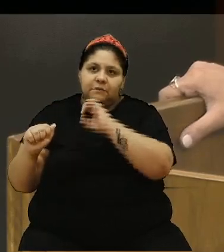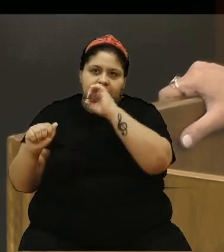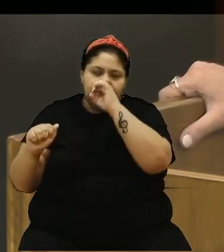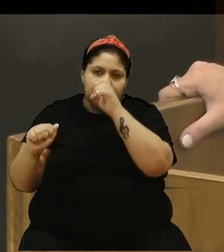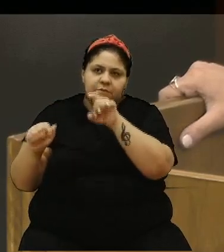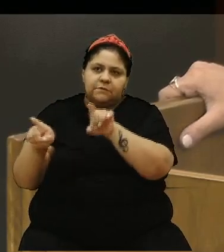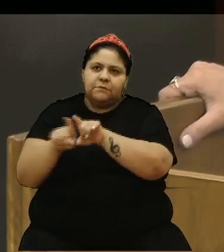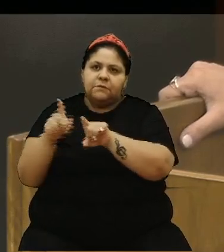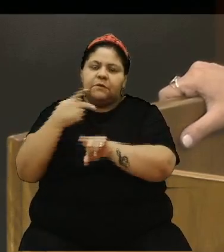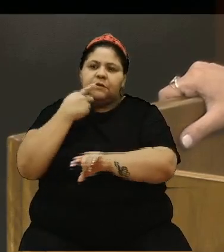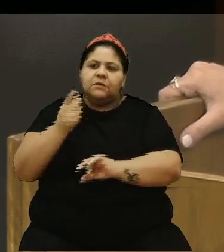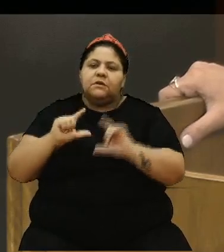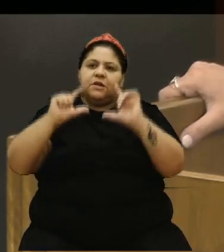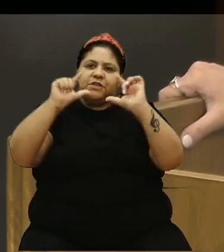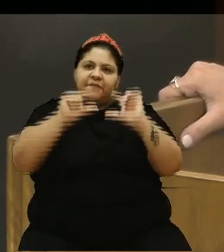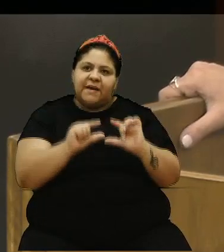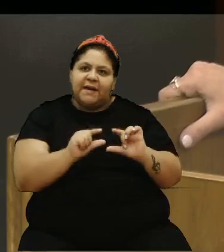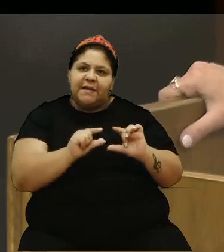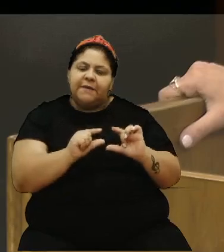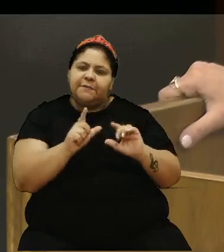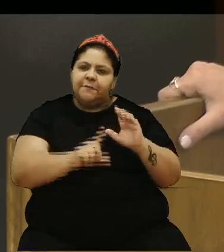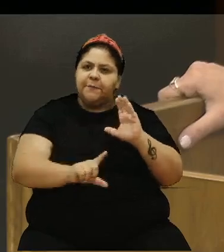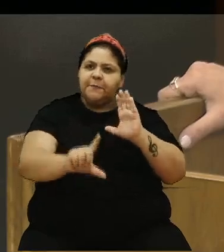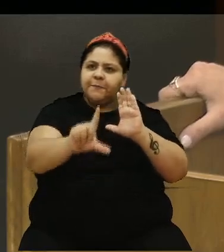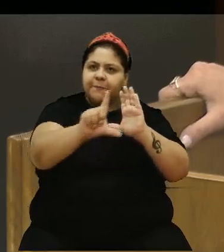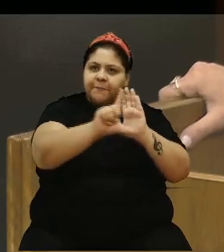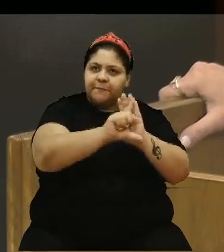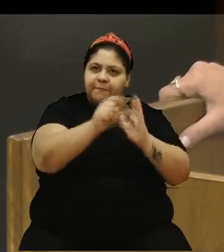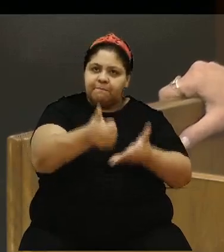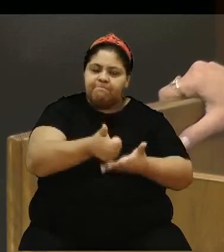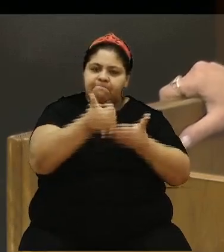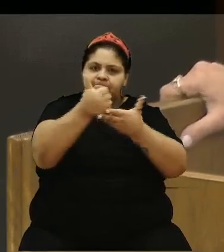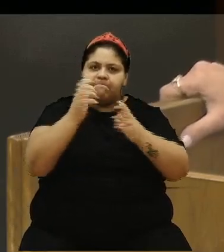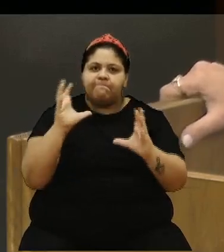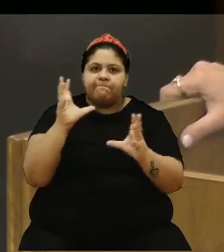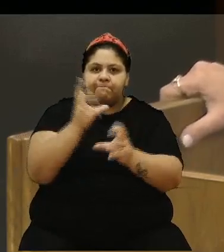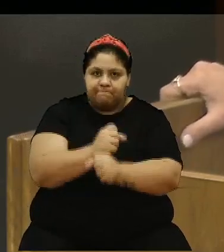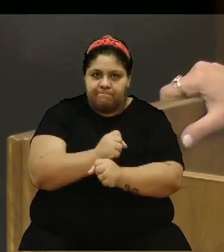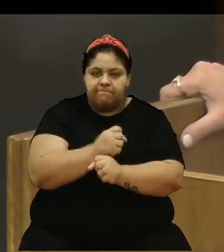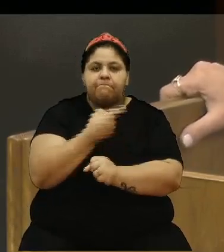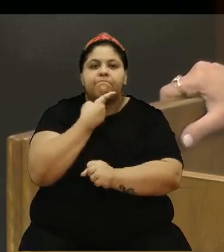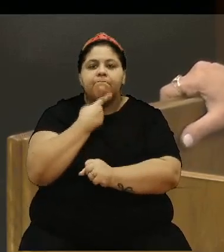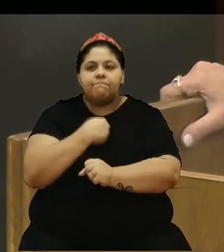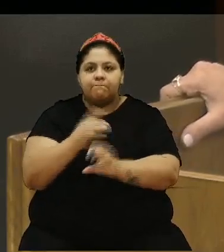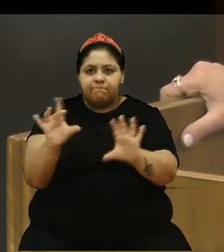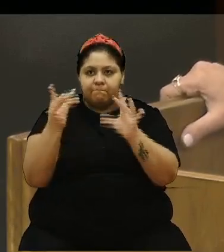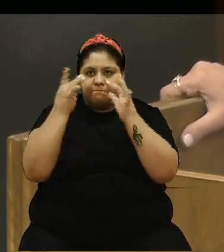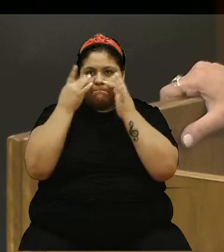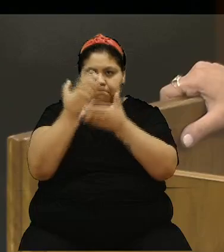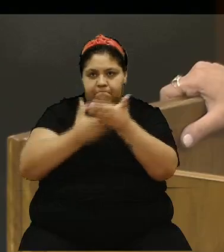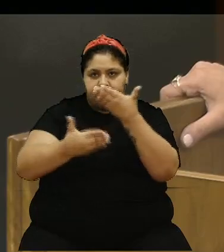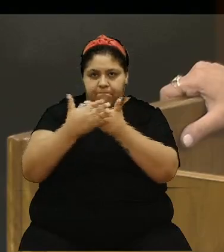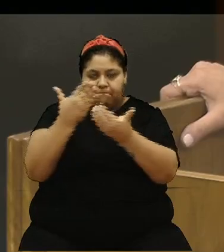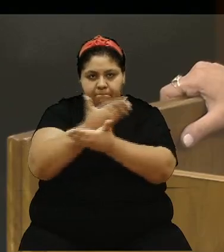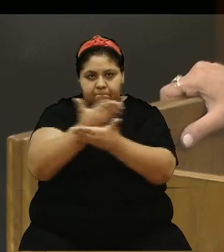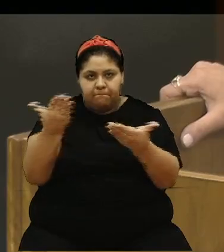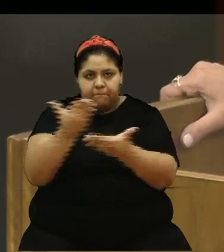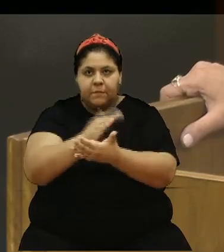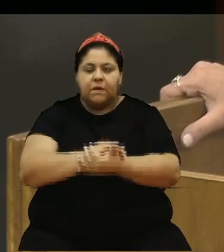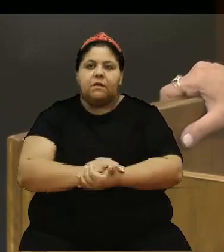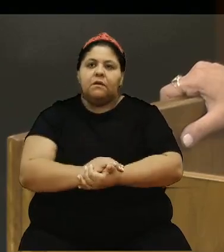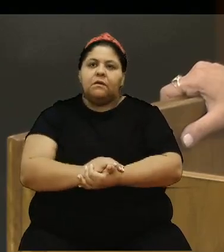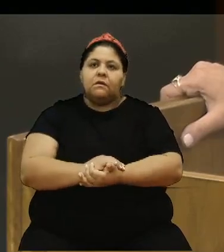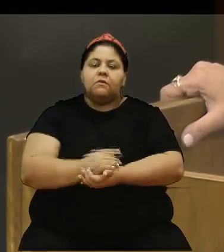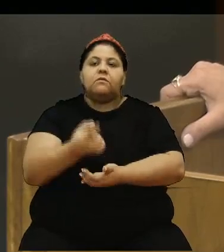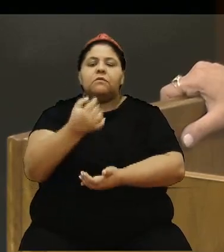E eu vou falar um pouquinho sobre a lei que ampara os animais. Gostaria da atenção de todos.